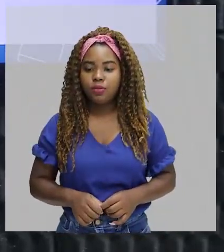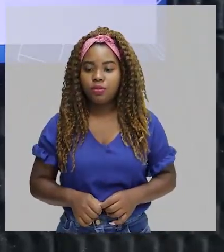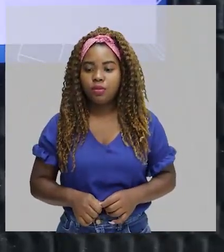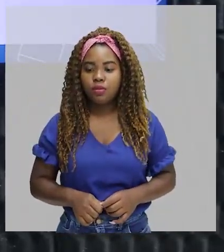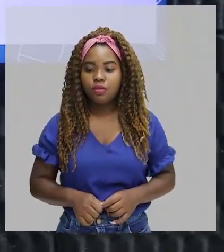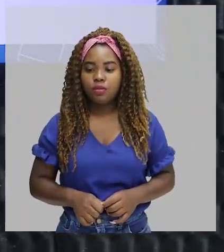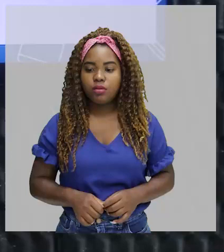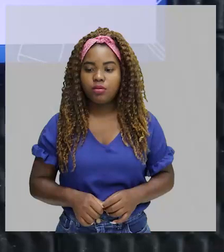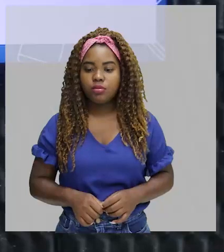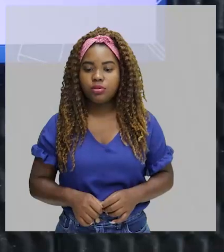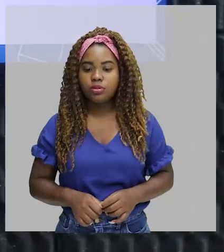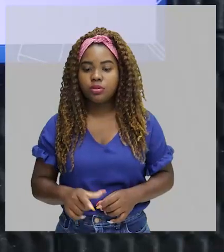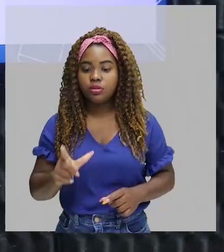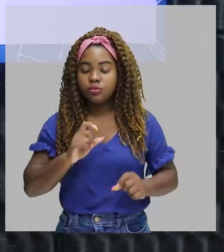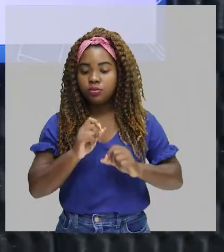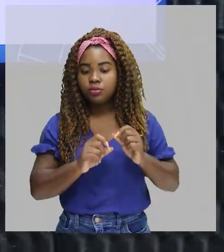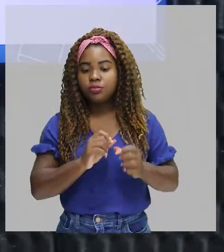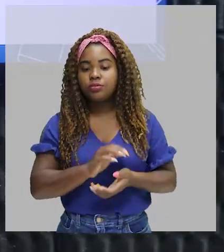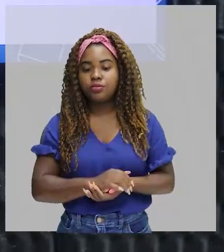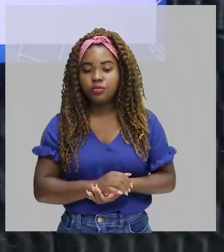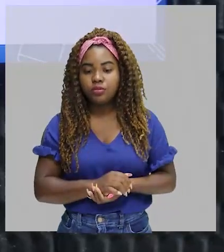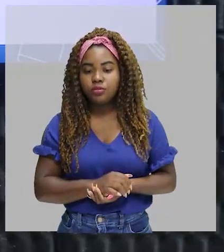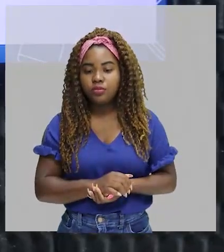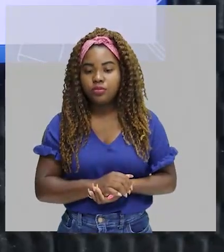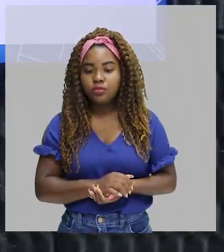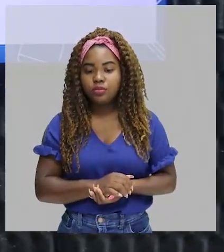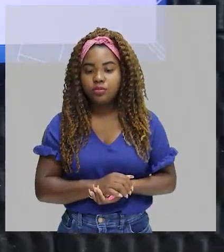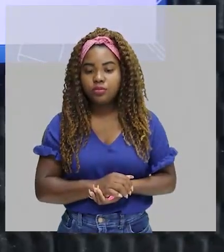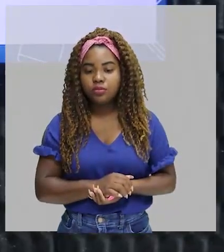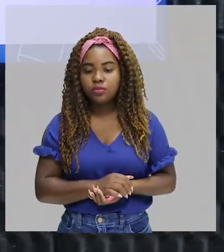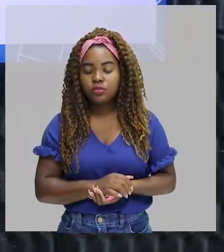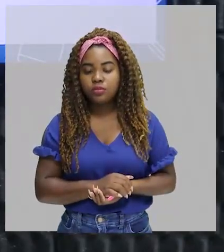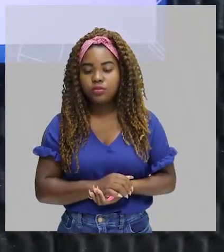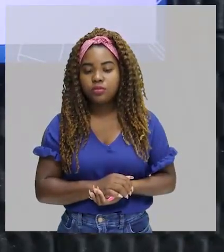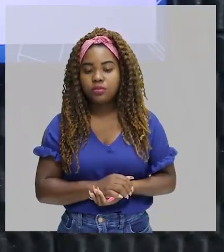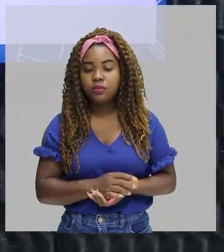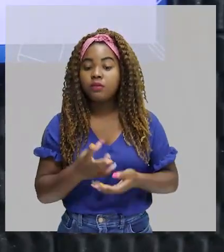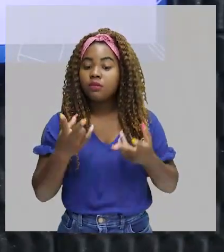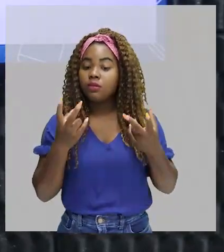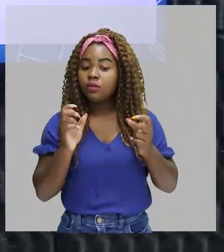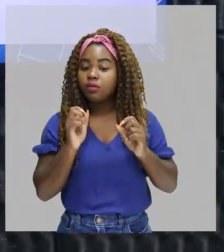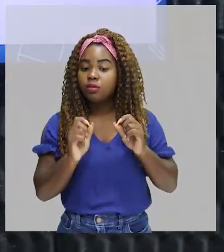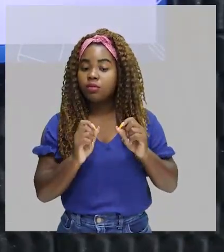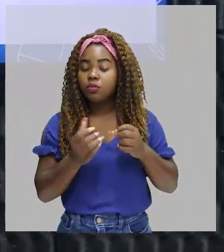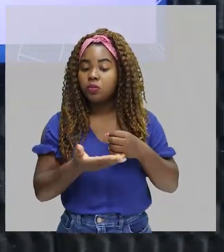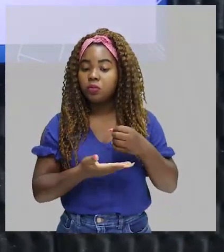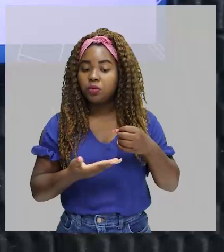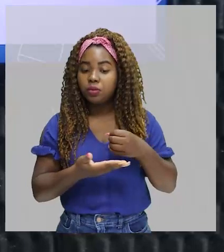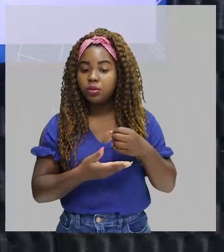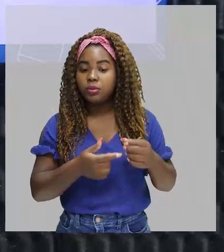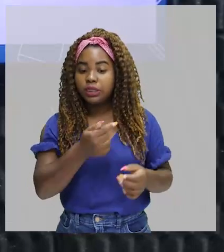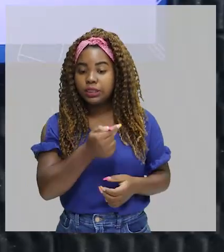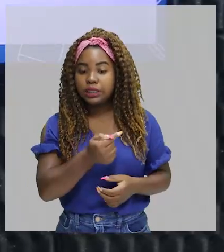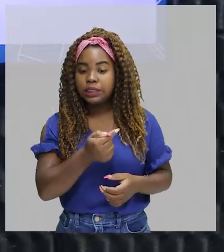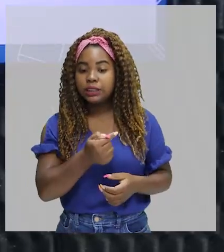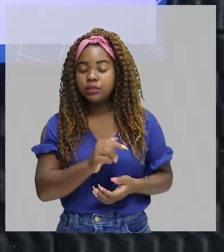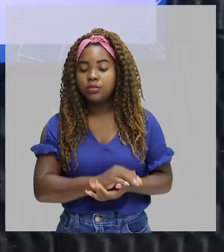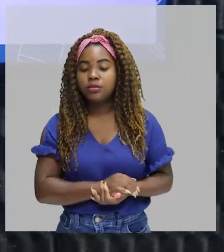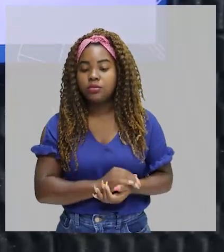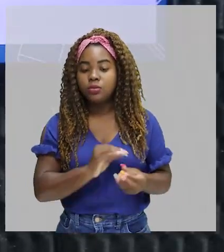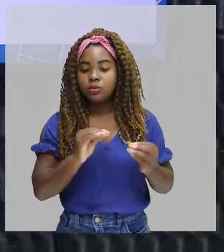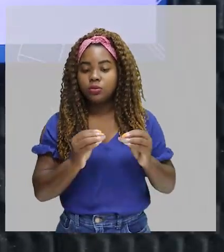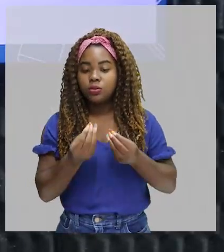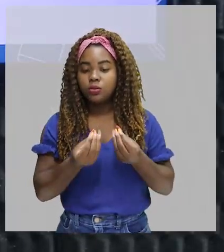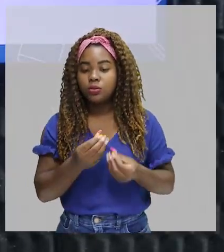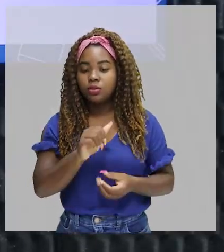2. Logo, eu já começo a escrever o termo geral. Perceba que, com base no sétimo termo, vai ser escrito